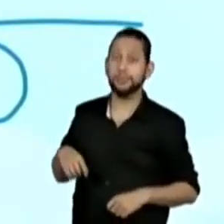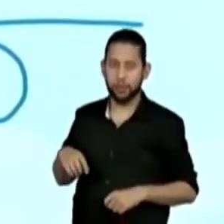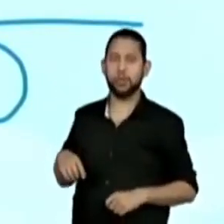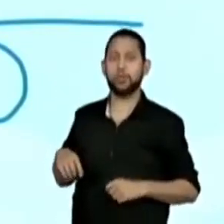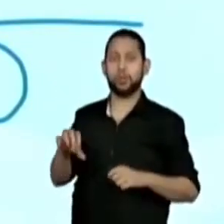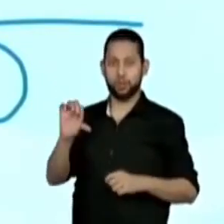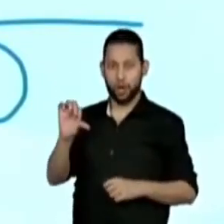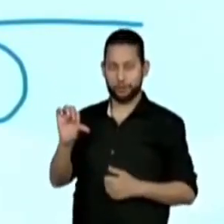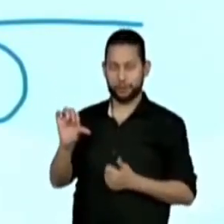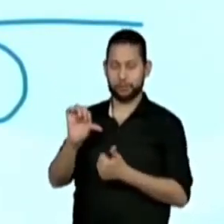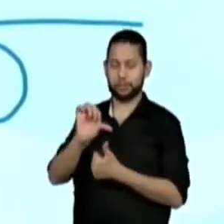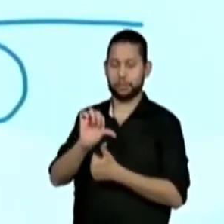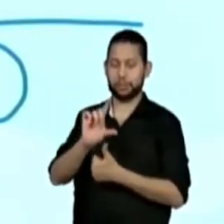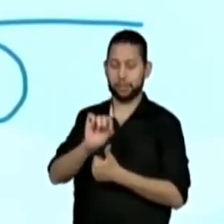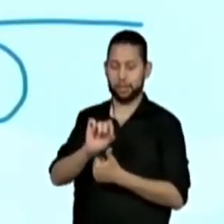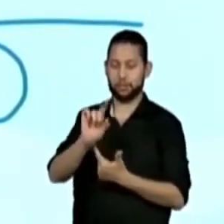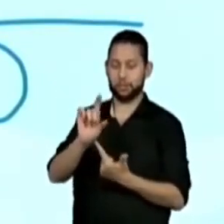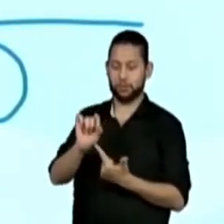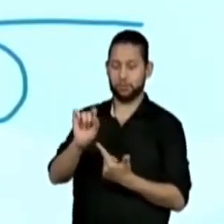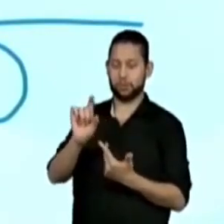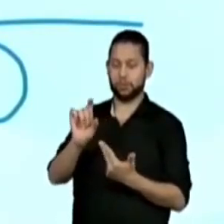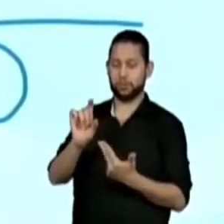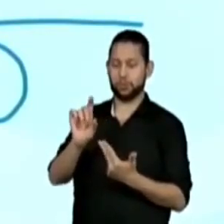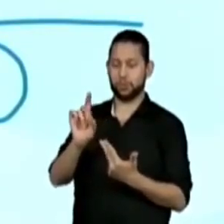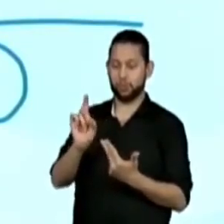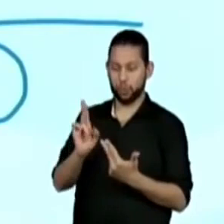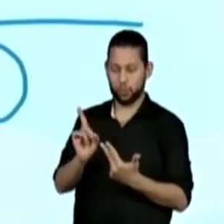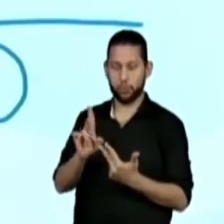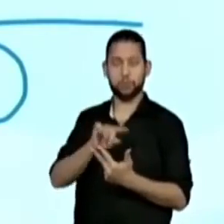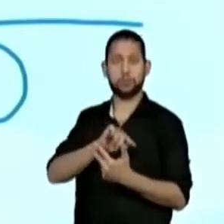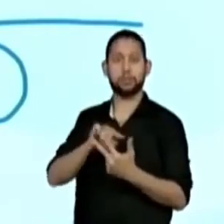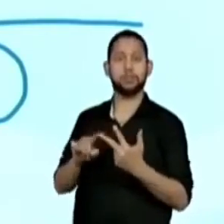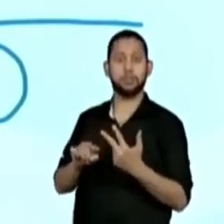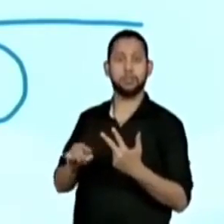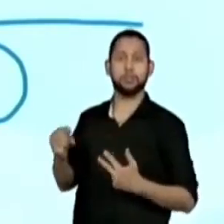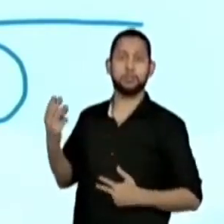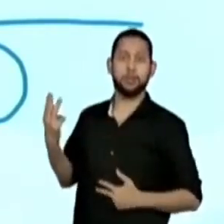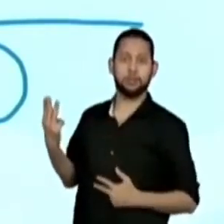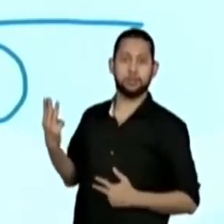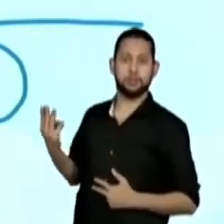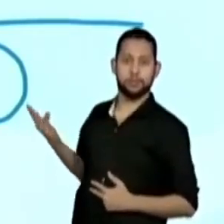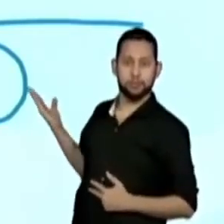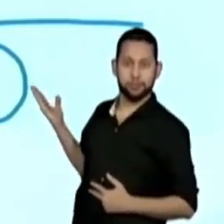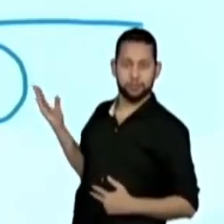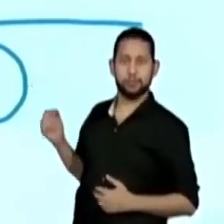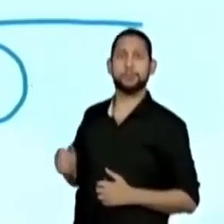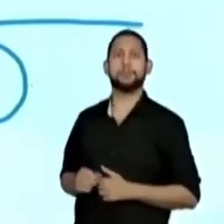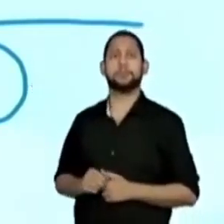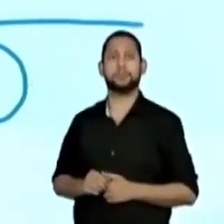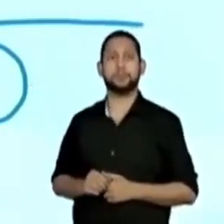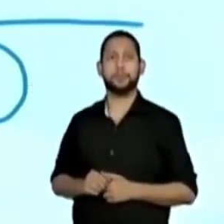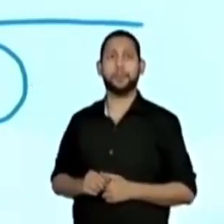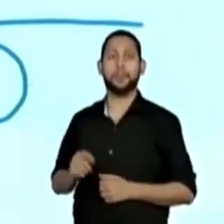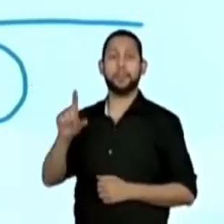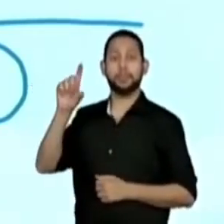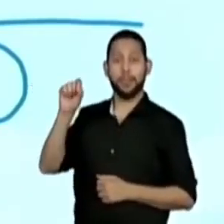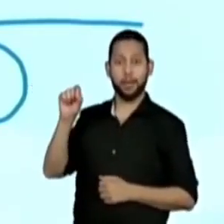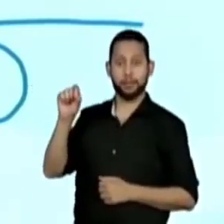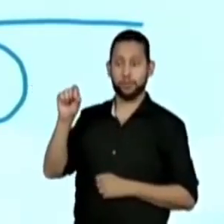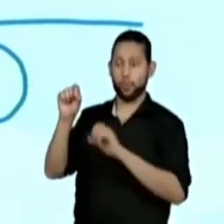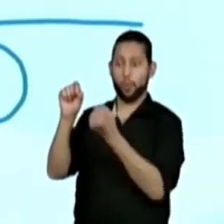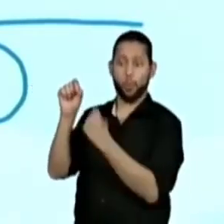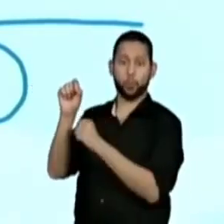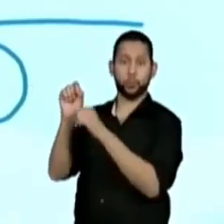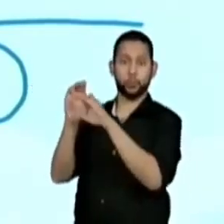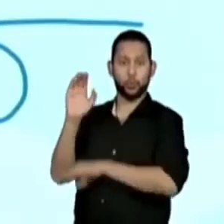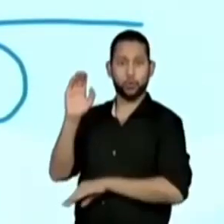lá 12 - 9 12 - 9 = 3 10 -